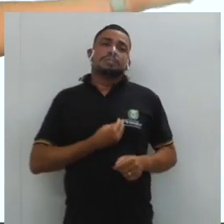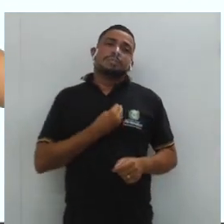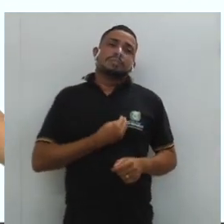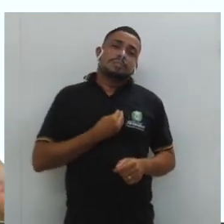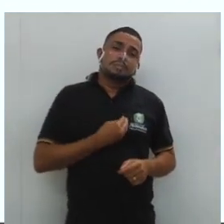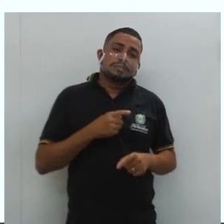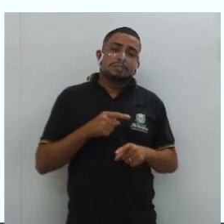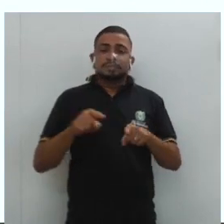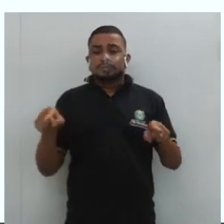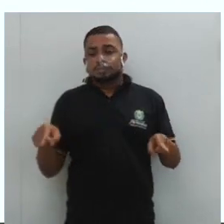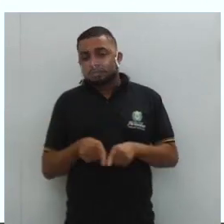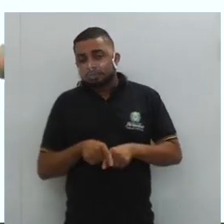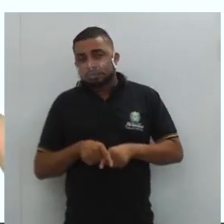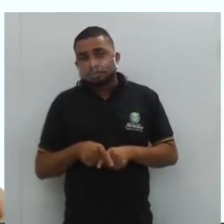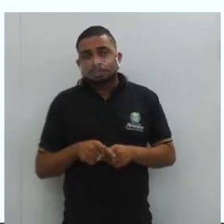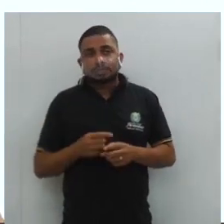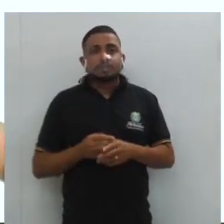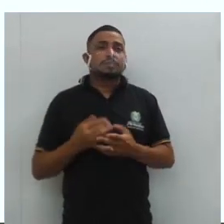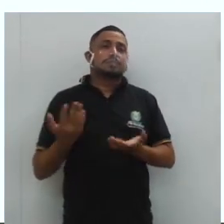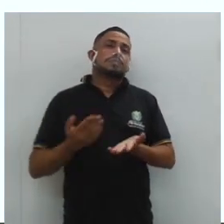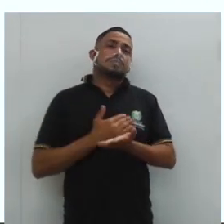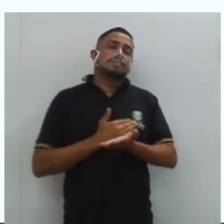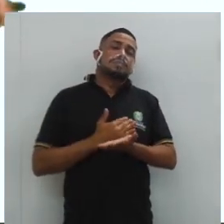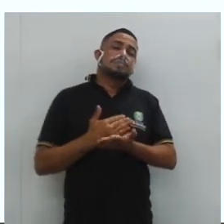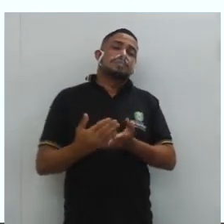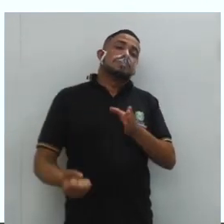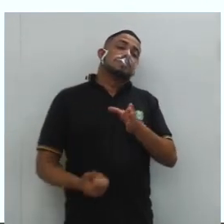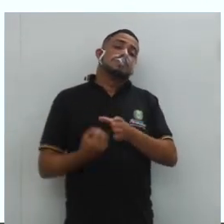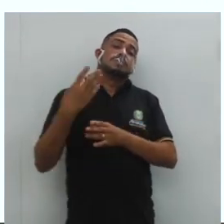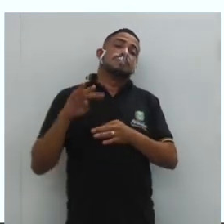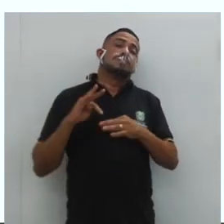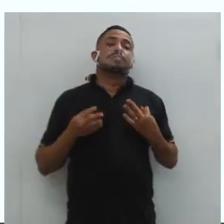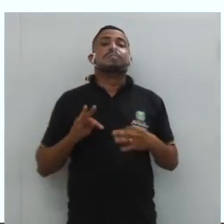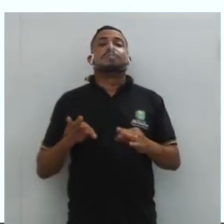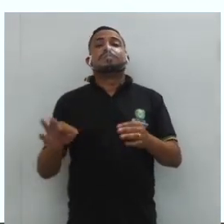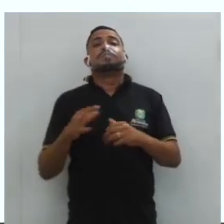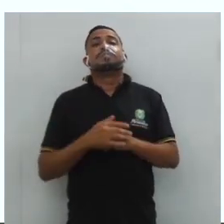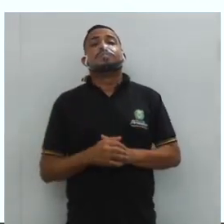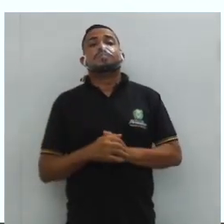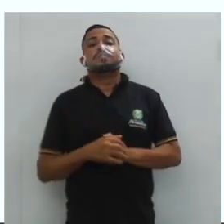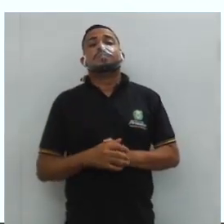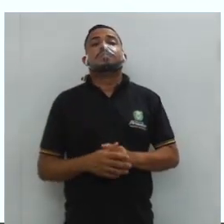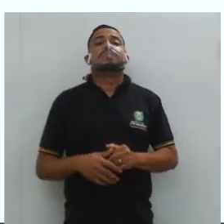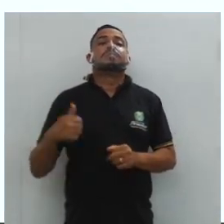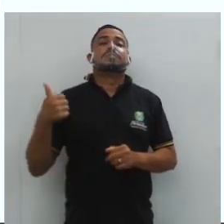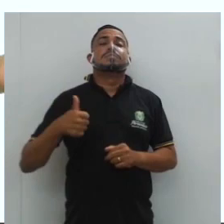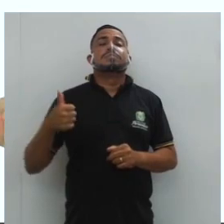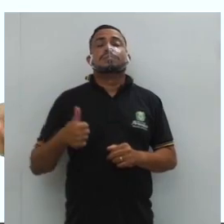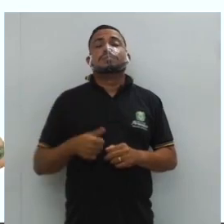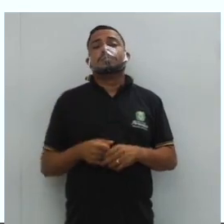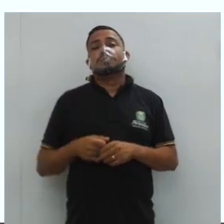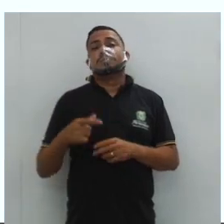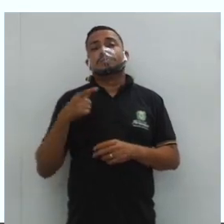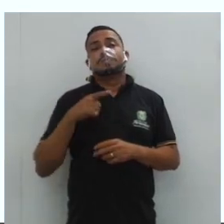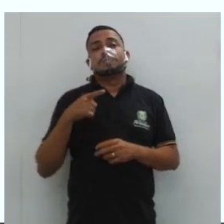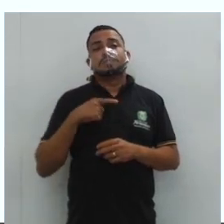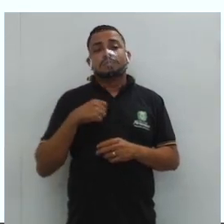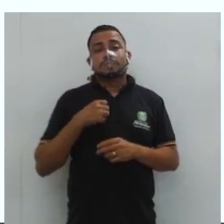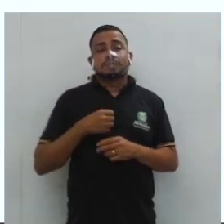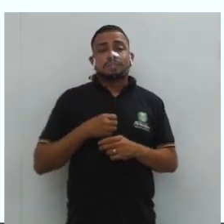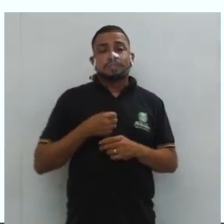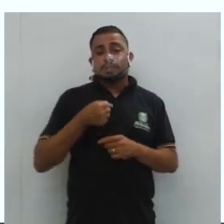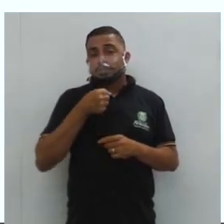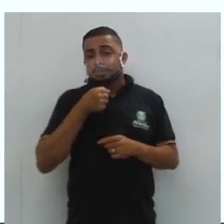ao vivo, né, nas salas de cinema. Então quando começou a surgir as tecnologias, né, foi primeiro com o Vitafone e depois